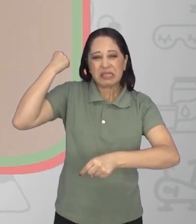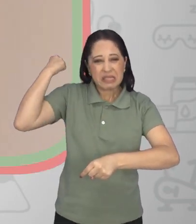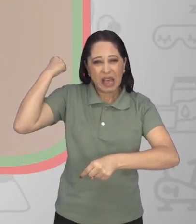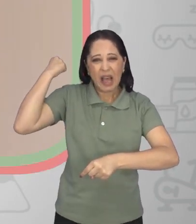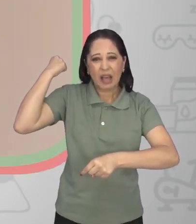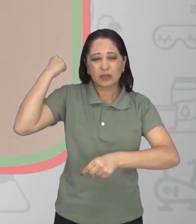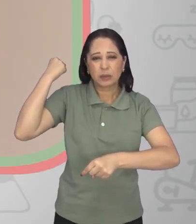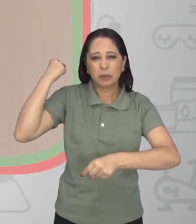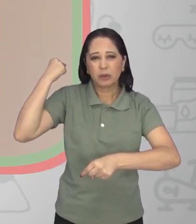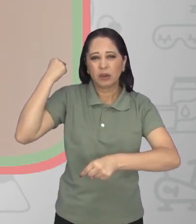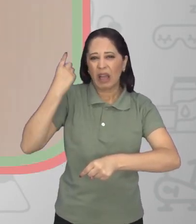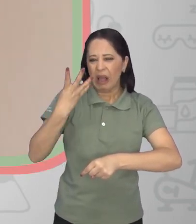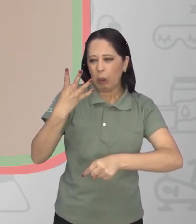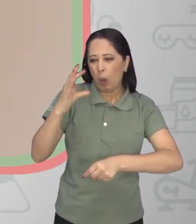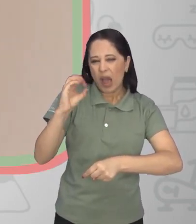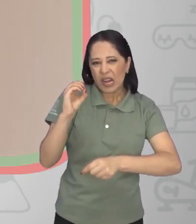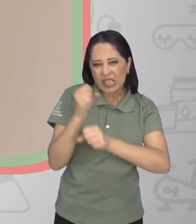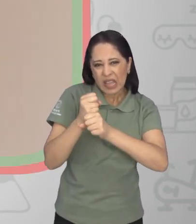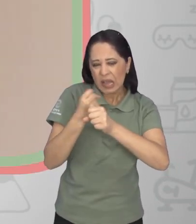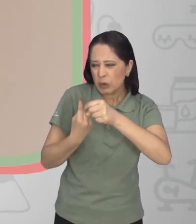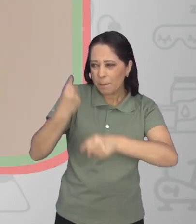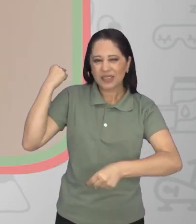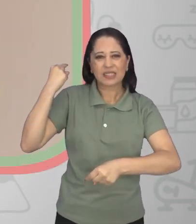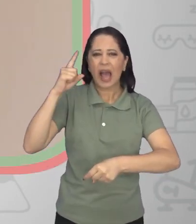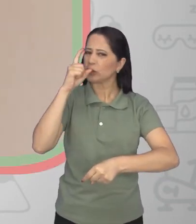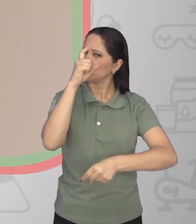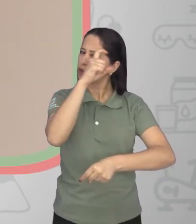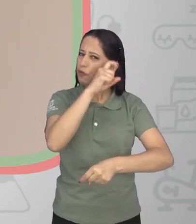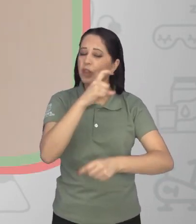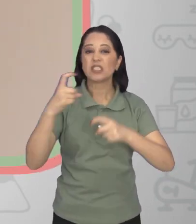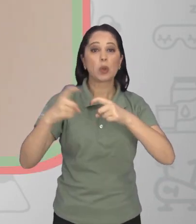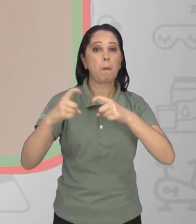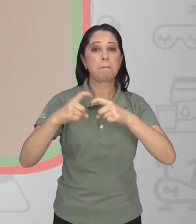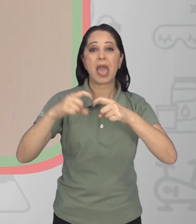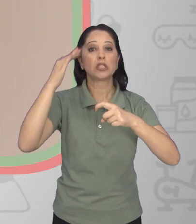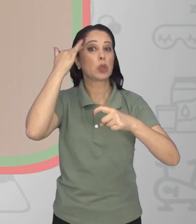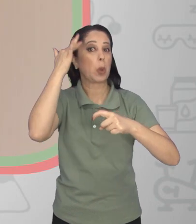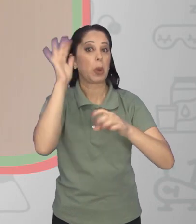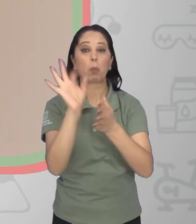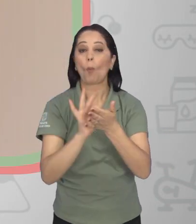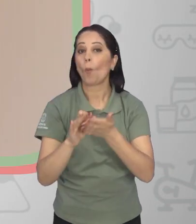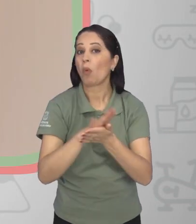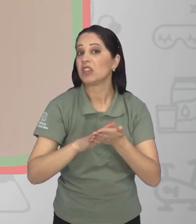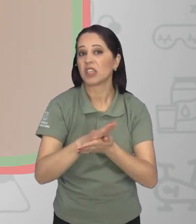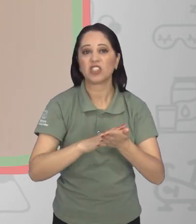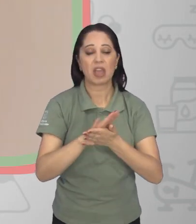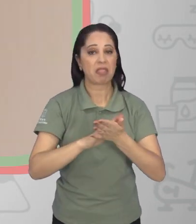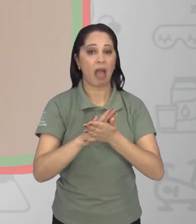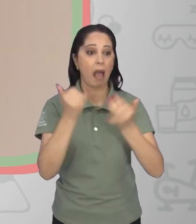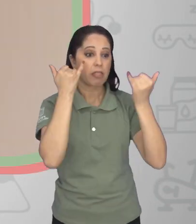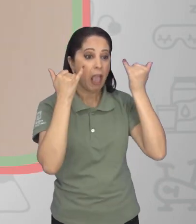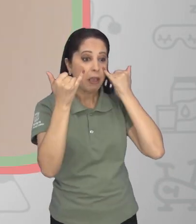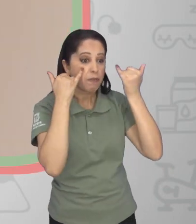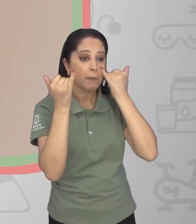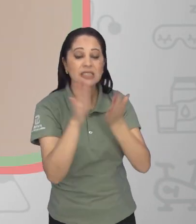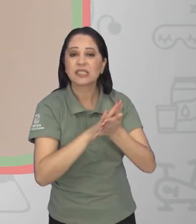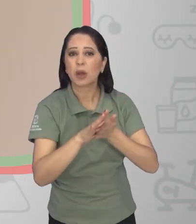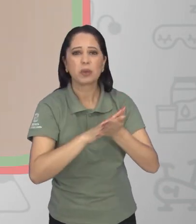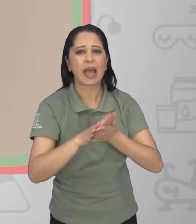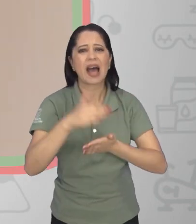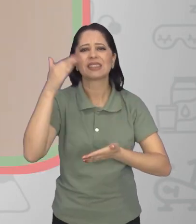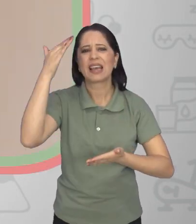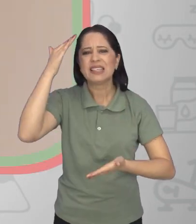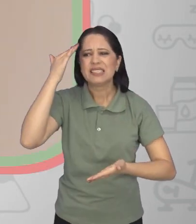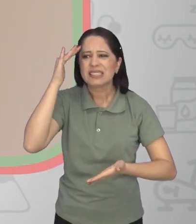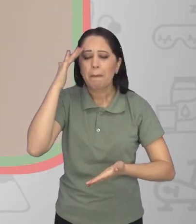E quase 40 anos atrás, era muito difícil, né? As pessoas, nem os médicos, ninguém